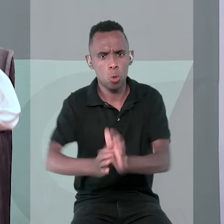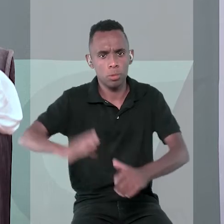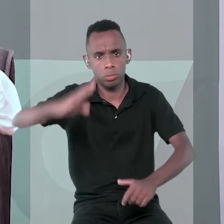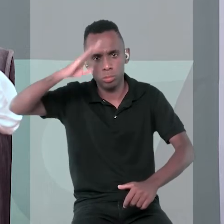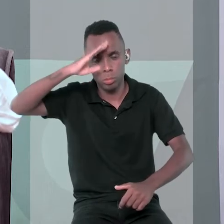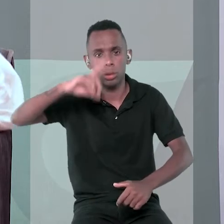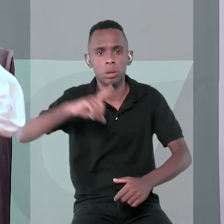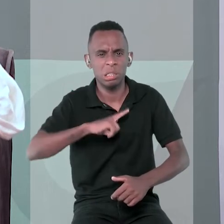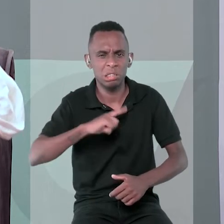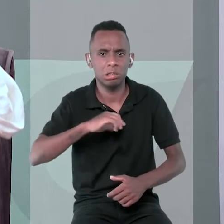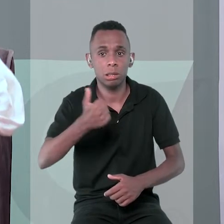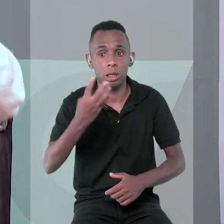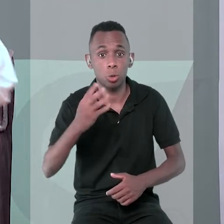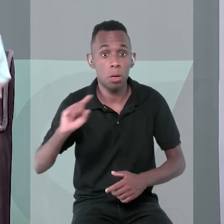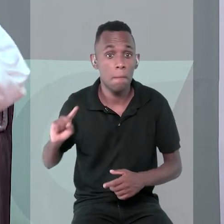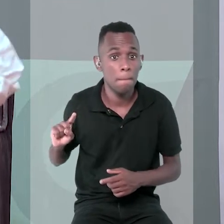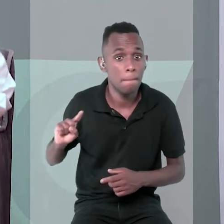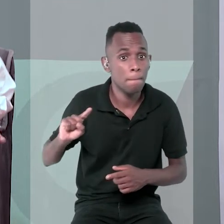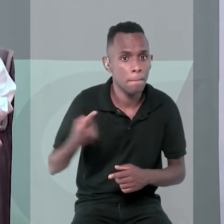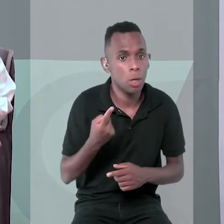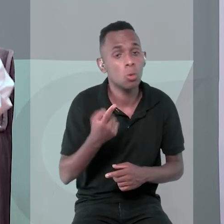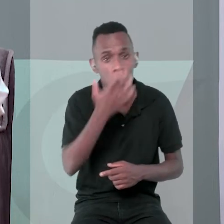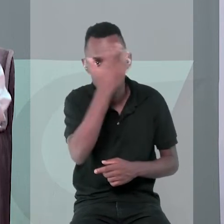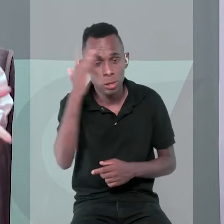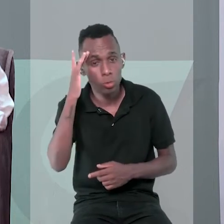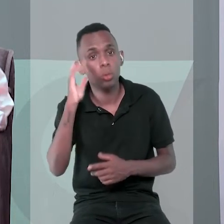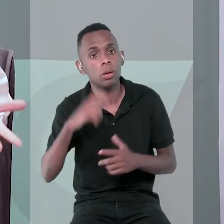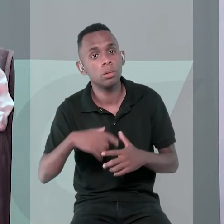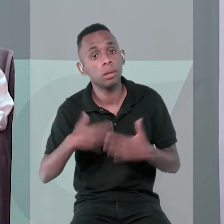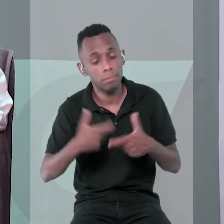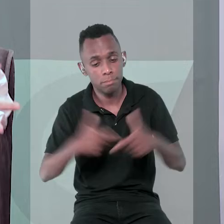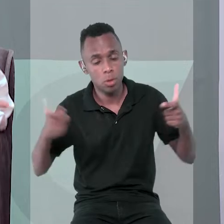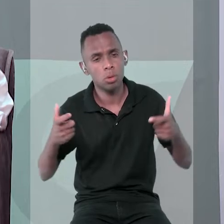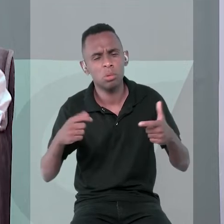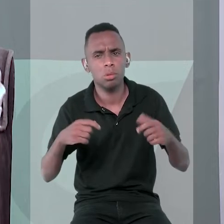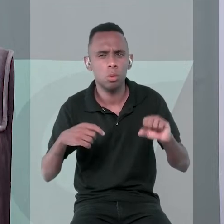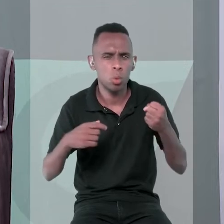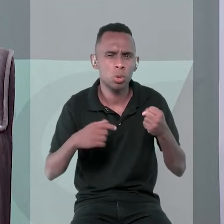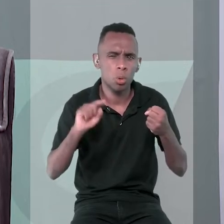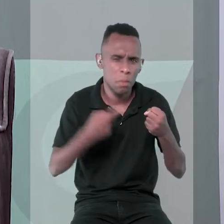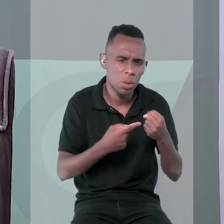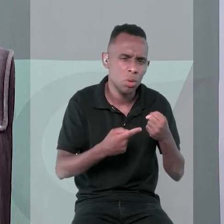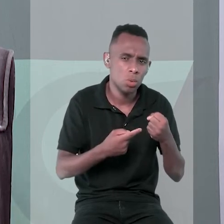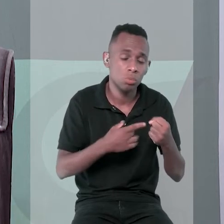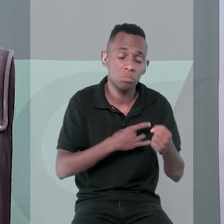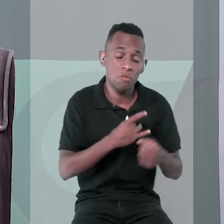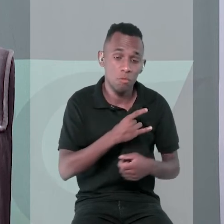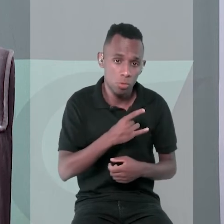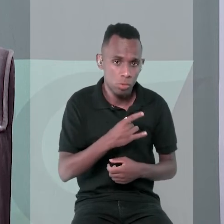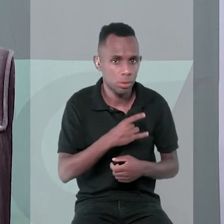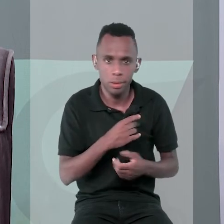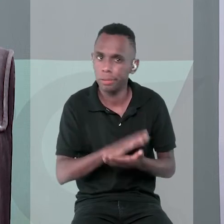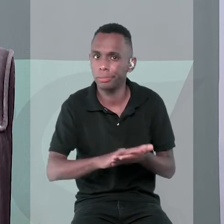maioria do exército brasileiro, que tinha lá seus 14 mil pessoas, dentre elas a maioria. 8.000, acredito que eram chamados voluntários, que de